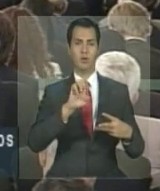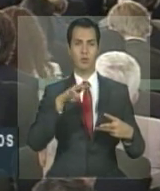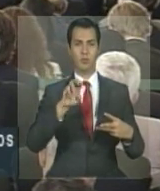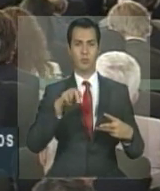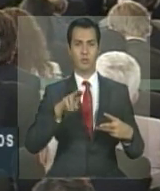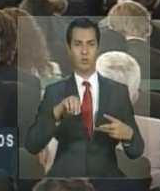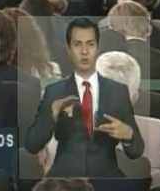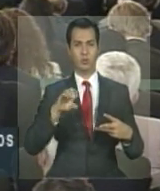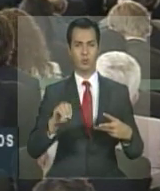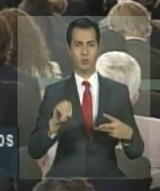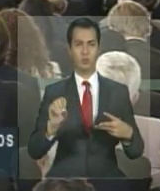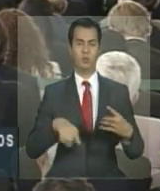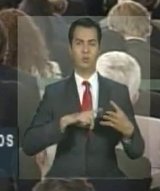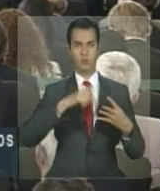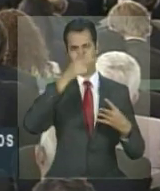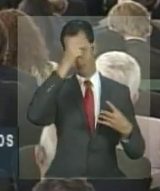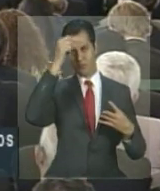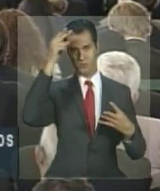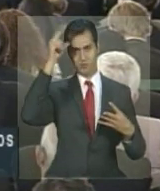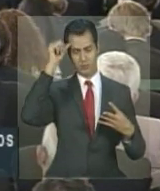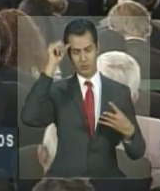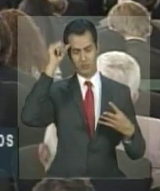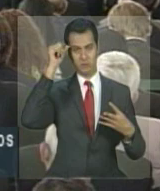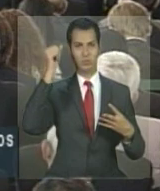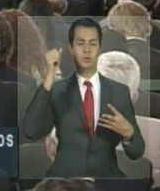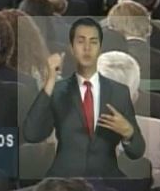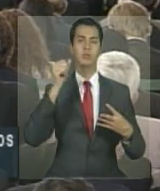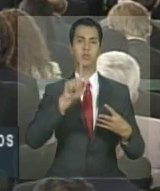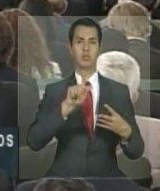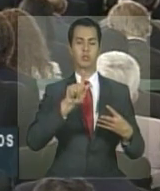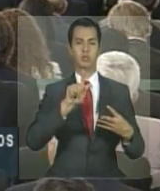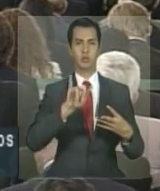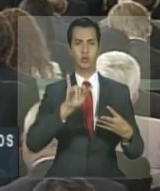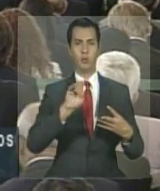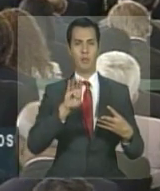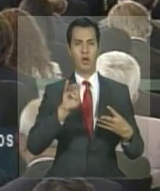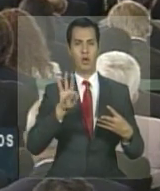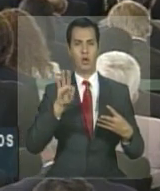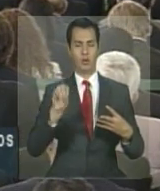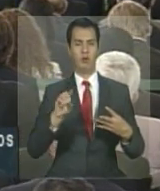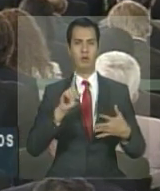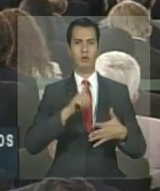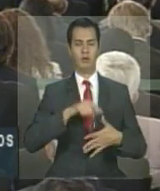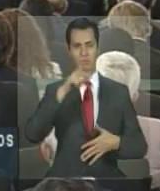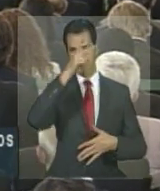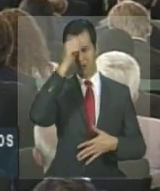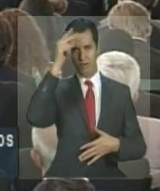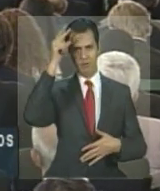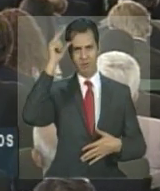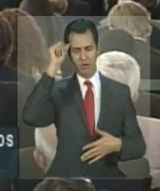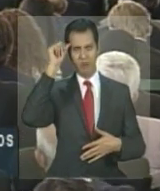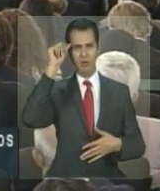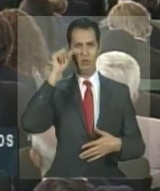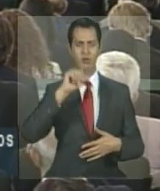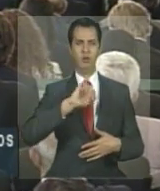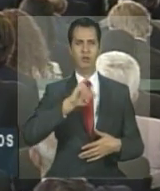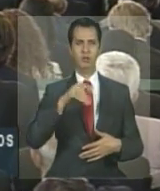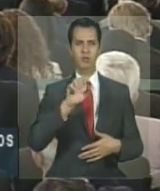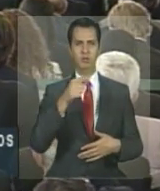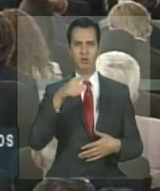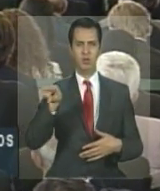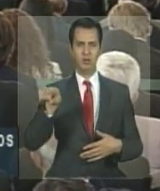Elmano Ferrer. O prefeito de São Paulo, Gilberto Kassab. O prefeito de São Luís, João